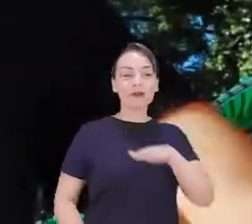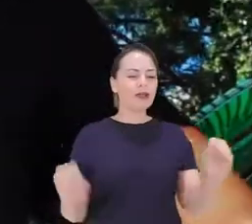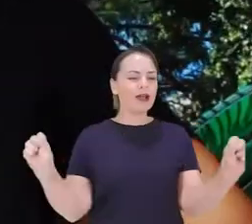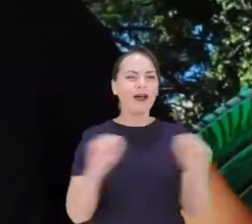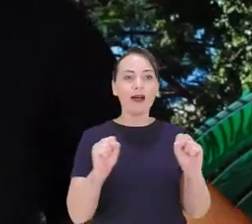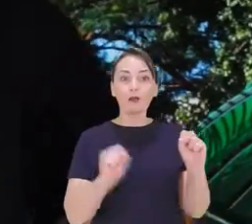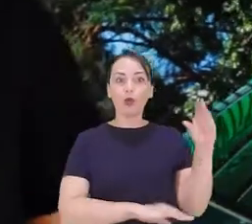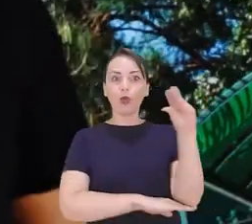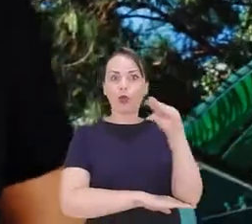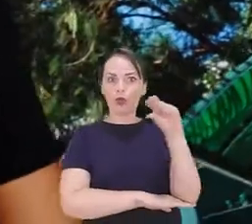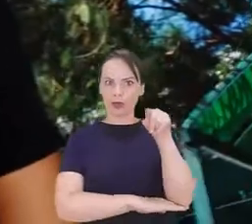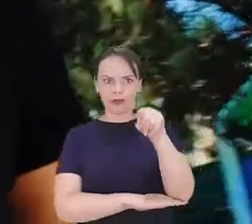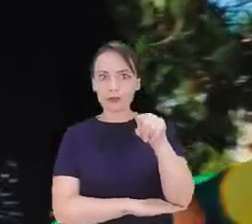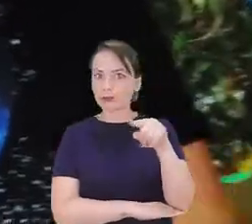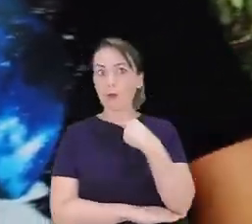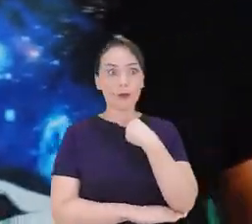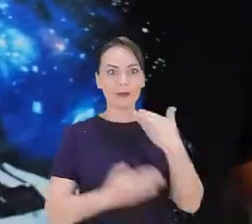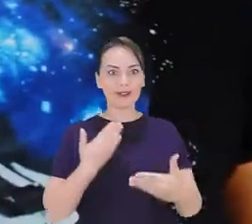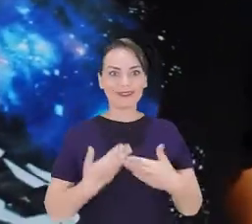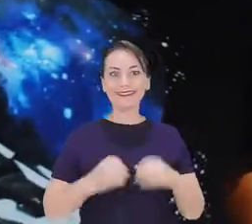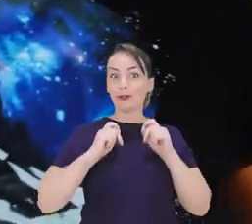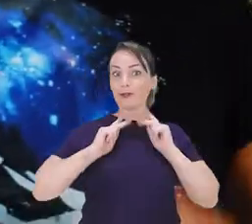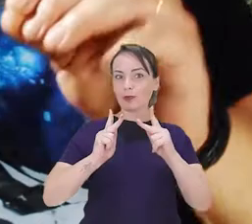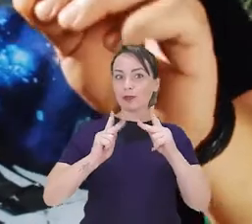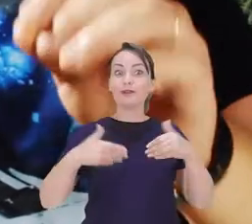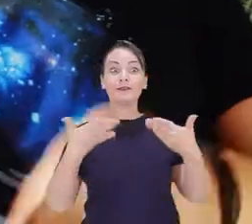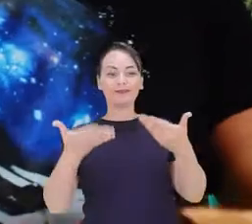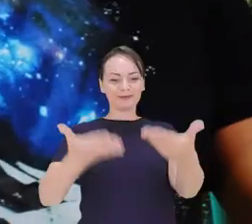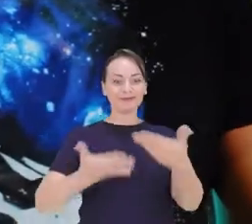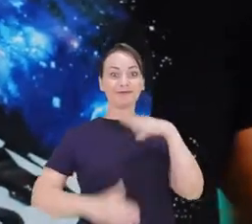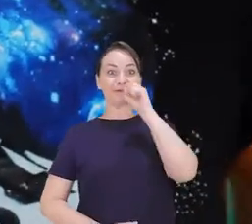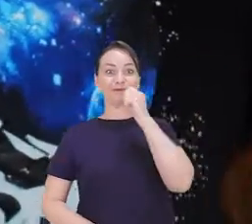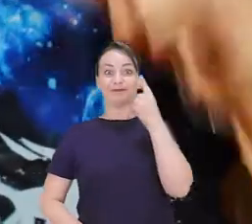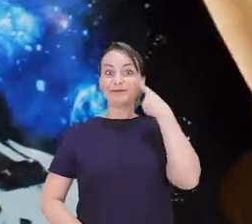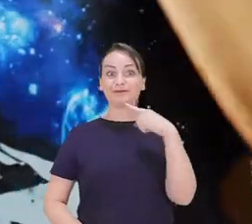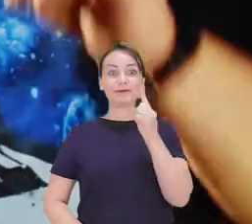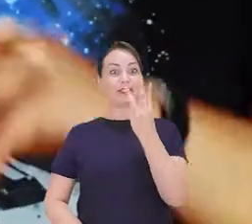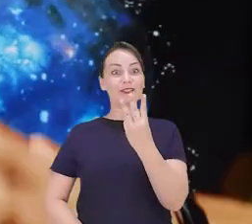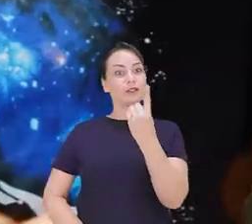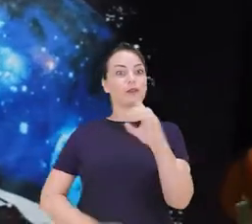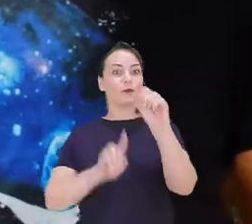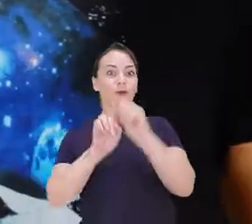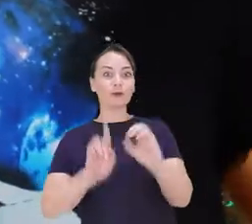criançada adora dinossauro. Você não vai perder, não é mesmo? Então, convidadíssimos, sábado, dia